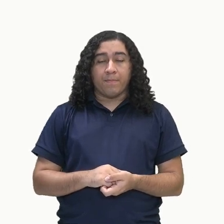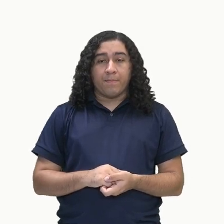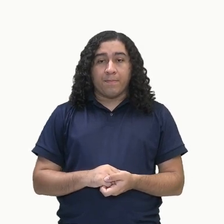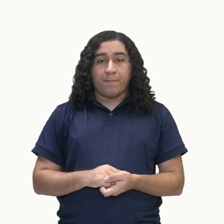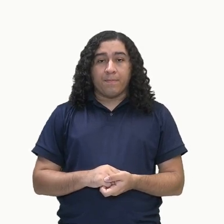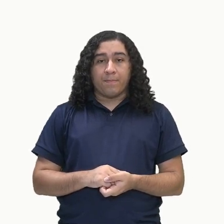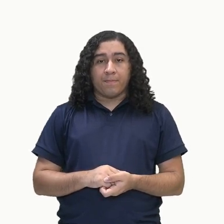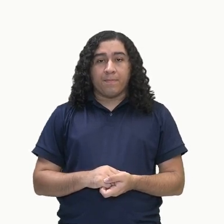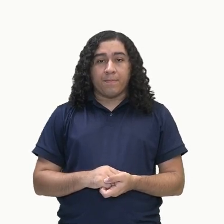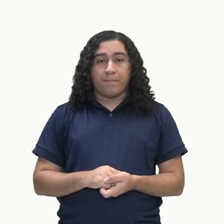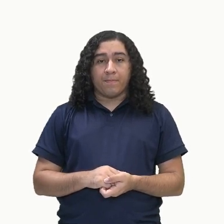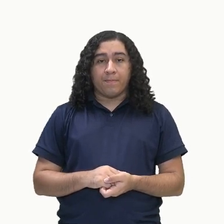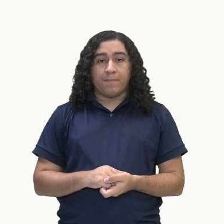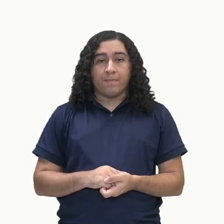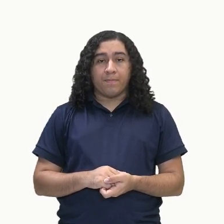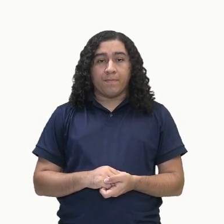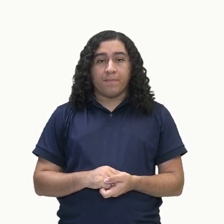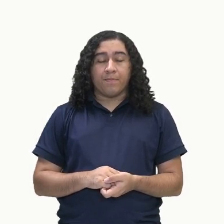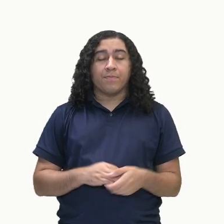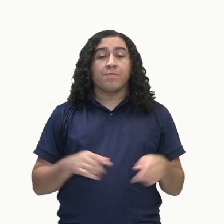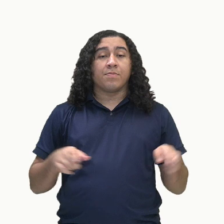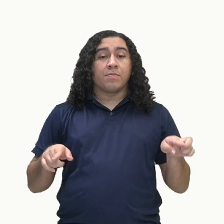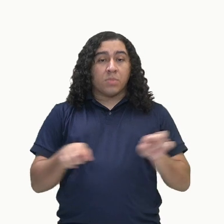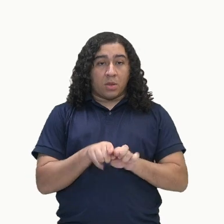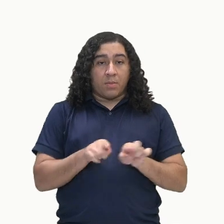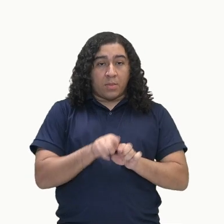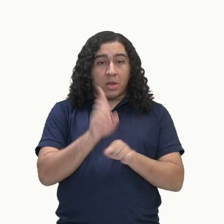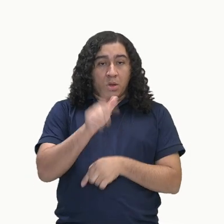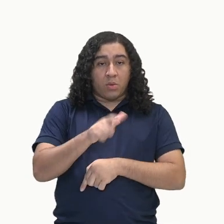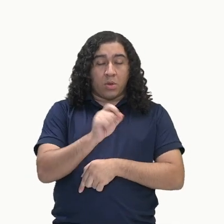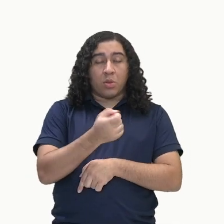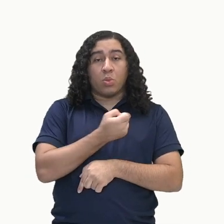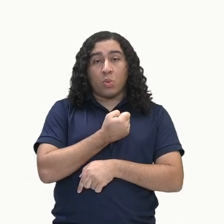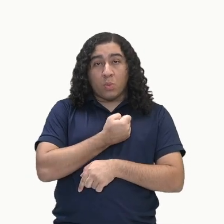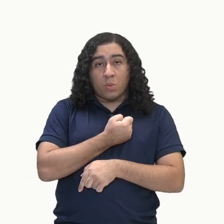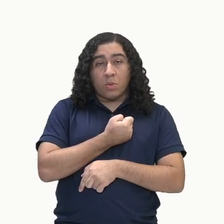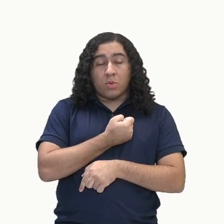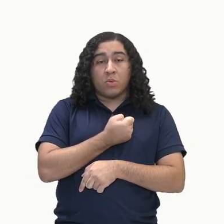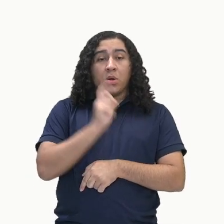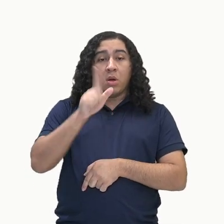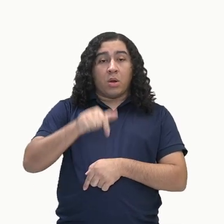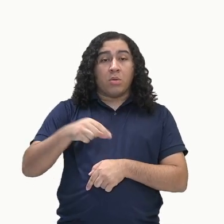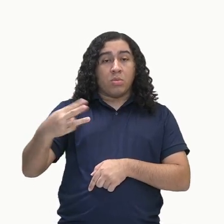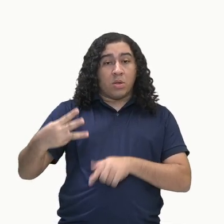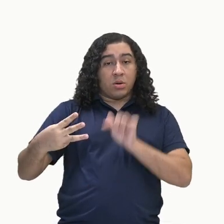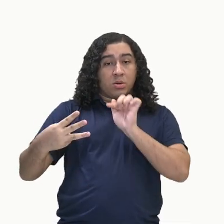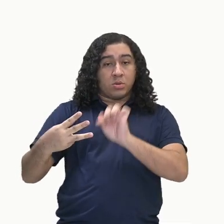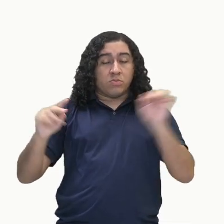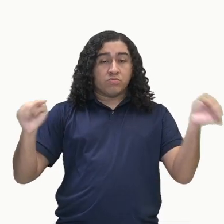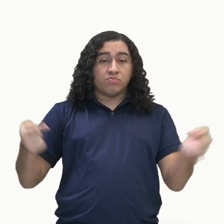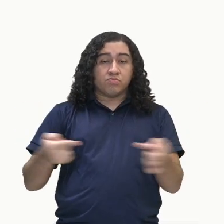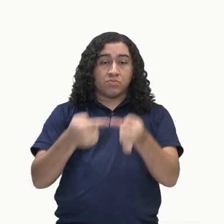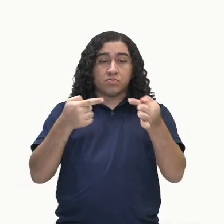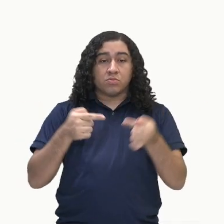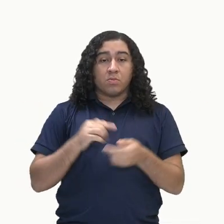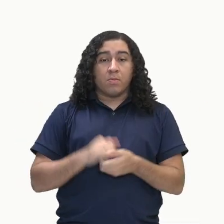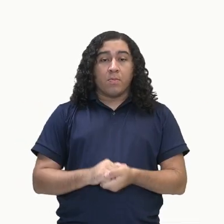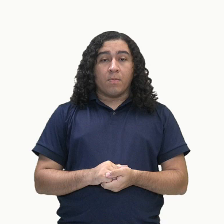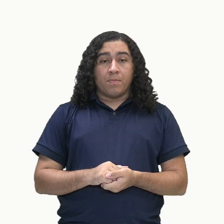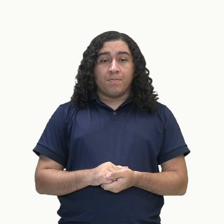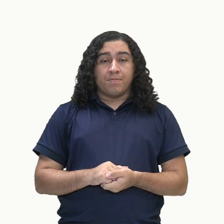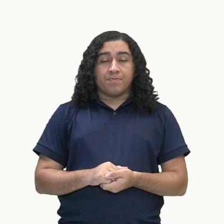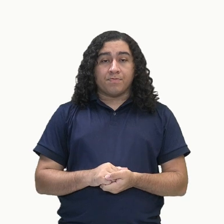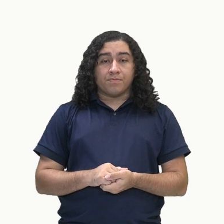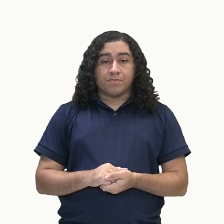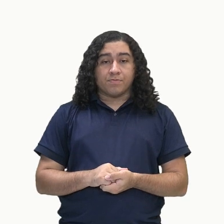congruentes. Então, o nosso polígono regular é exatamente aqui o nosso polígono de número 3, ok?